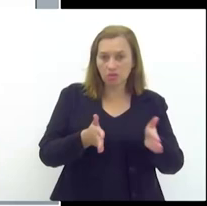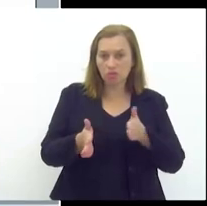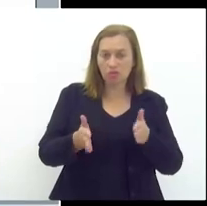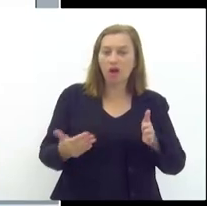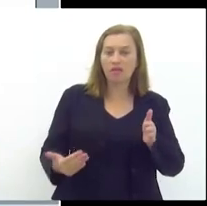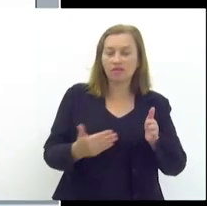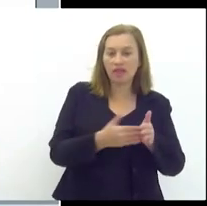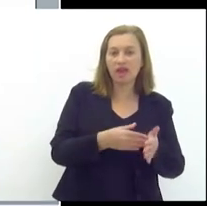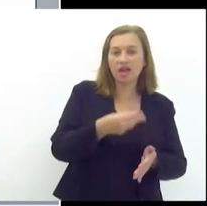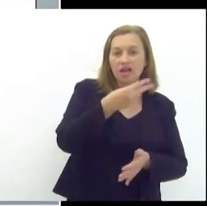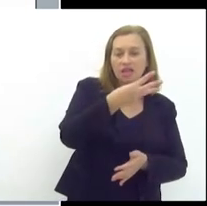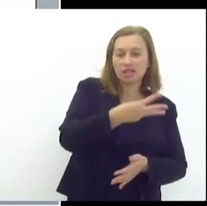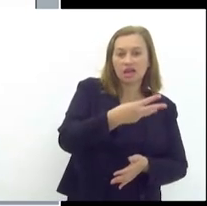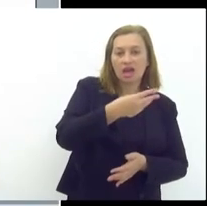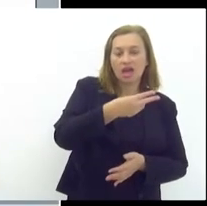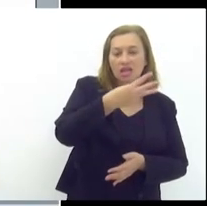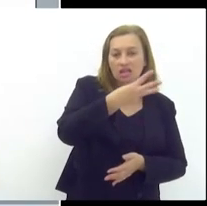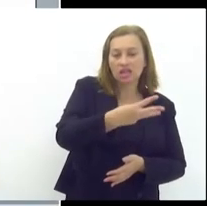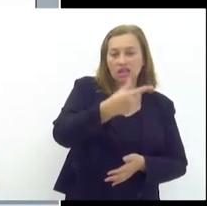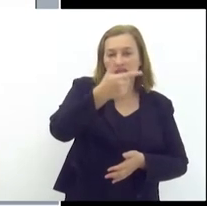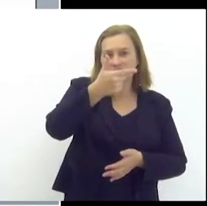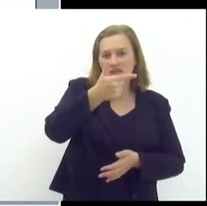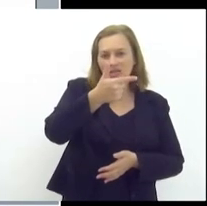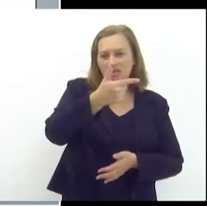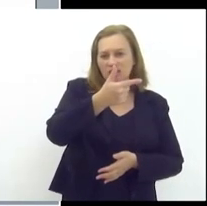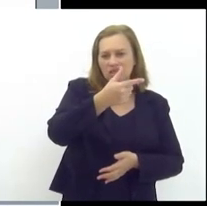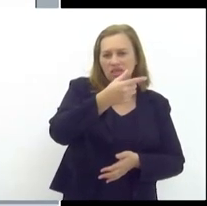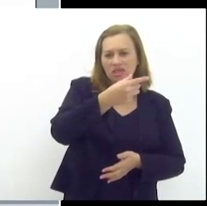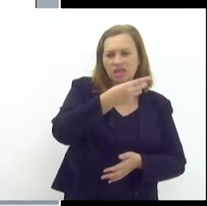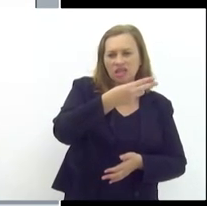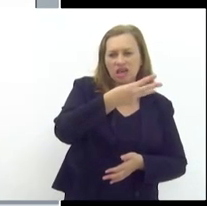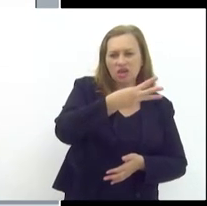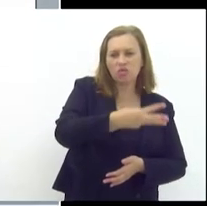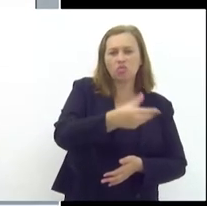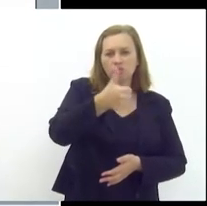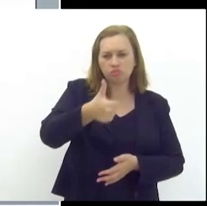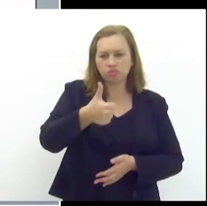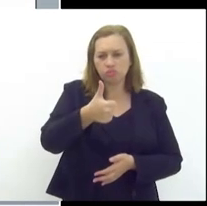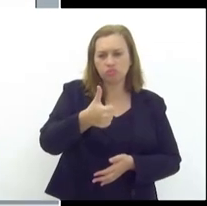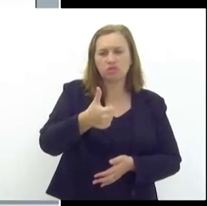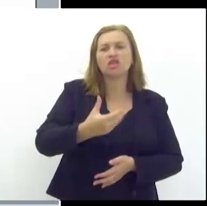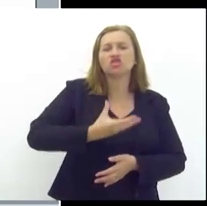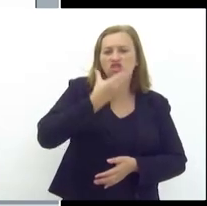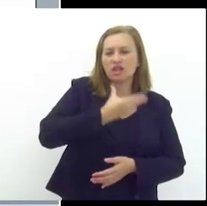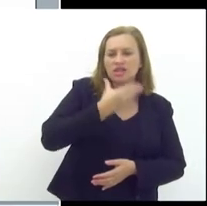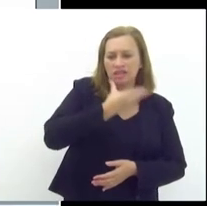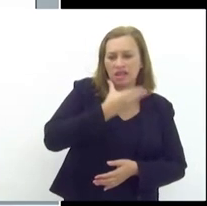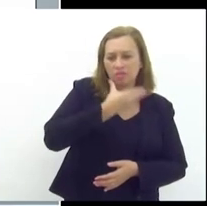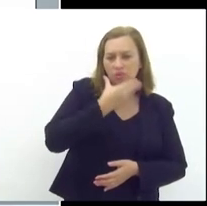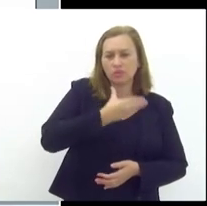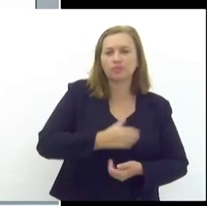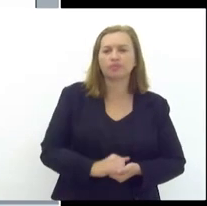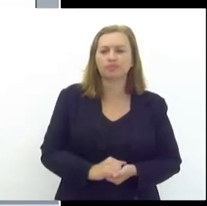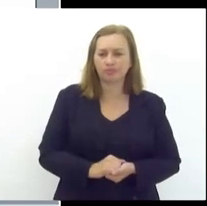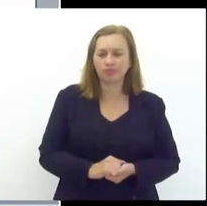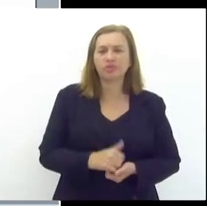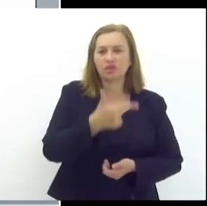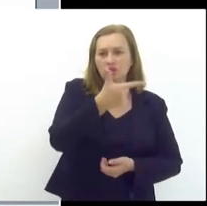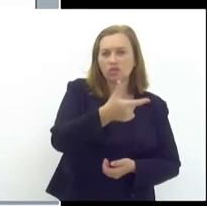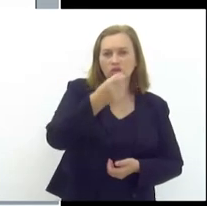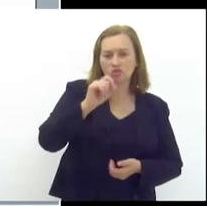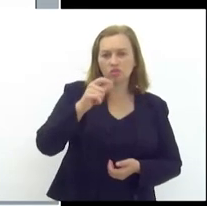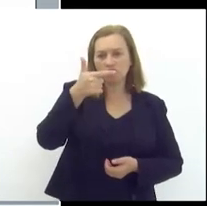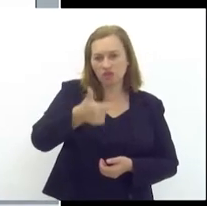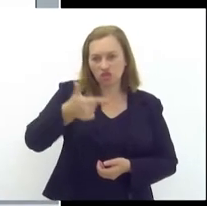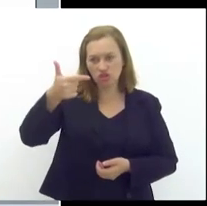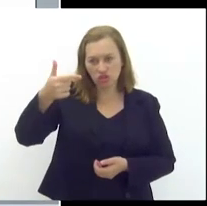mas não há como dar novos fiscais para Reinventar vão ter que mudar novamente a